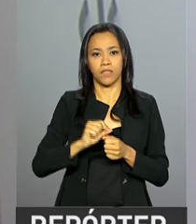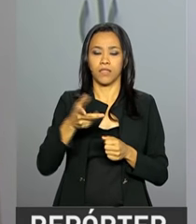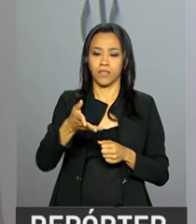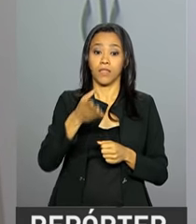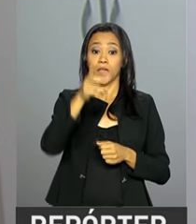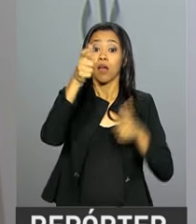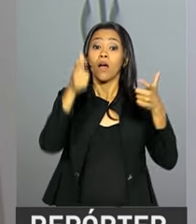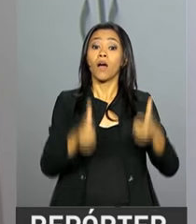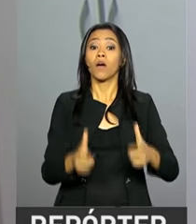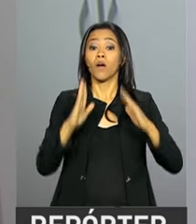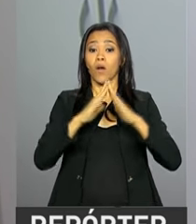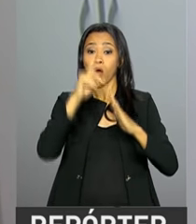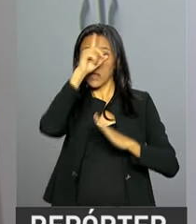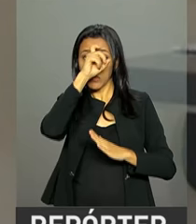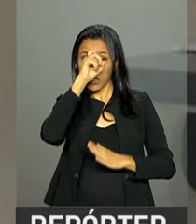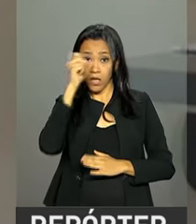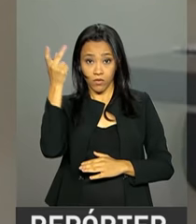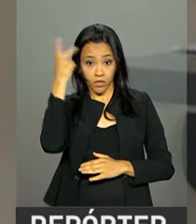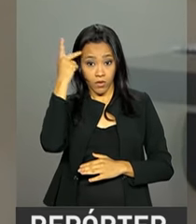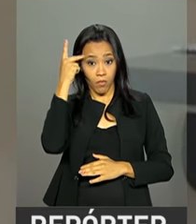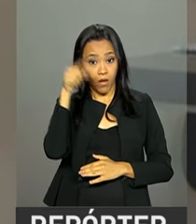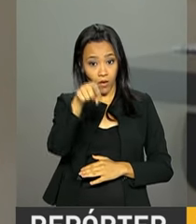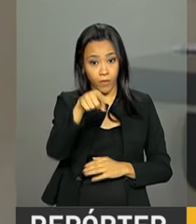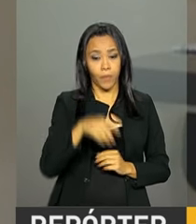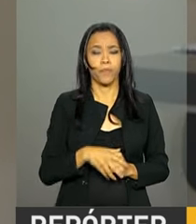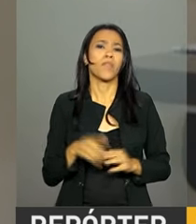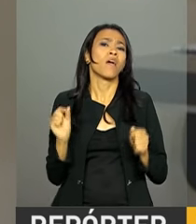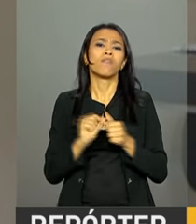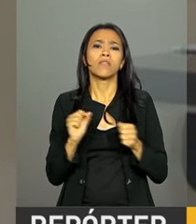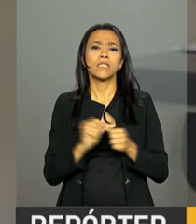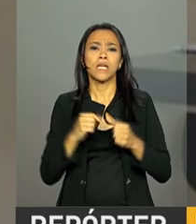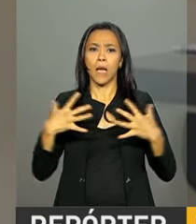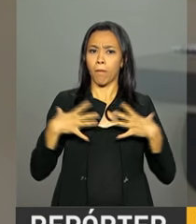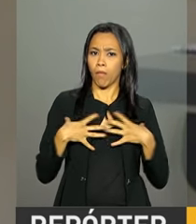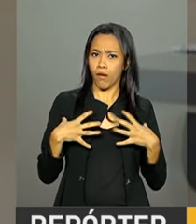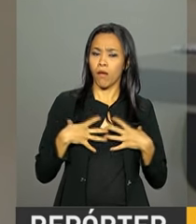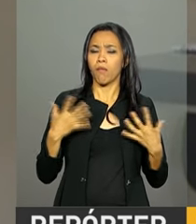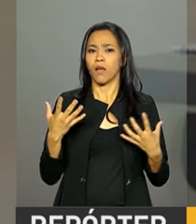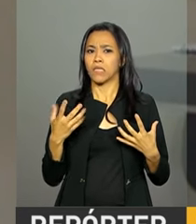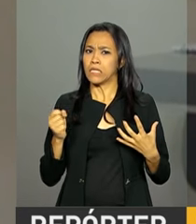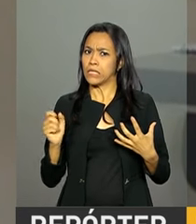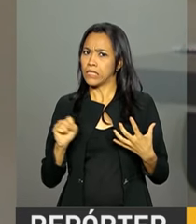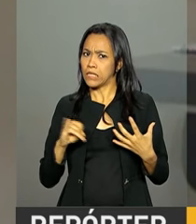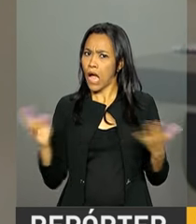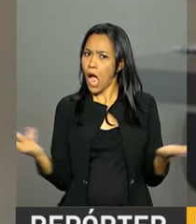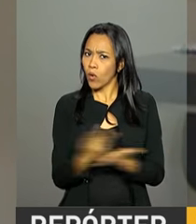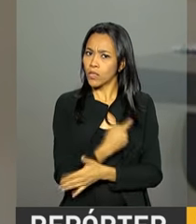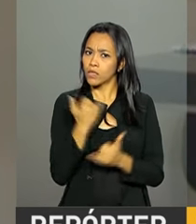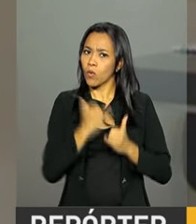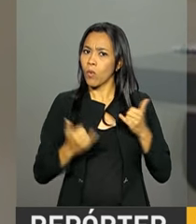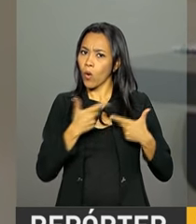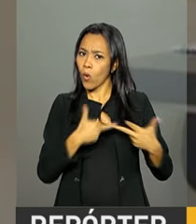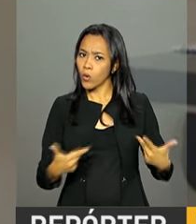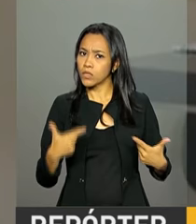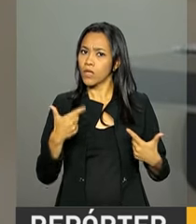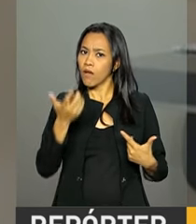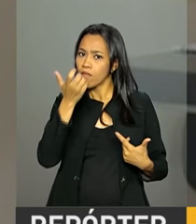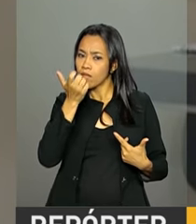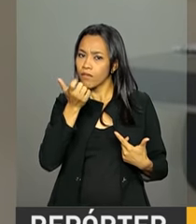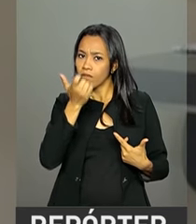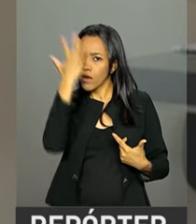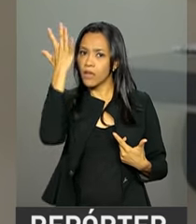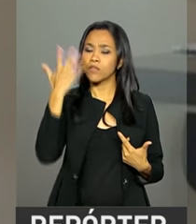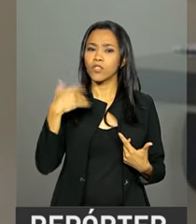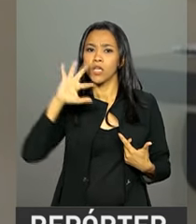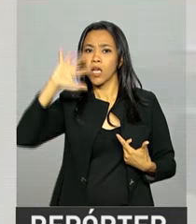exame em um hospital público de São Paulo. Fazendo a mamografia, ela já apresenta alguma coisa, a gente já tem mais uma facilidade de correr